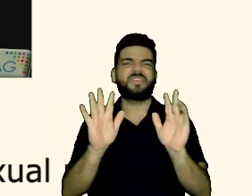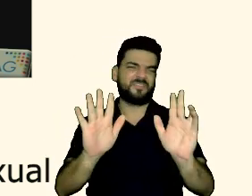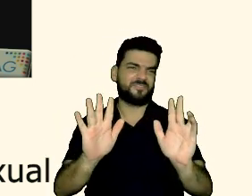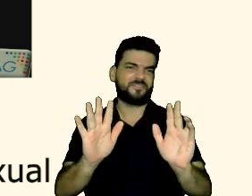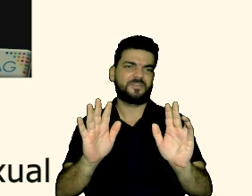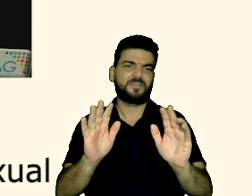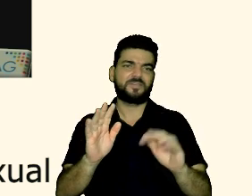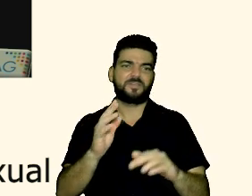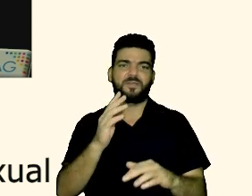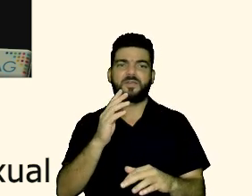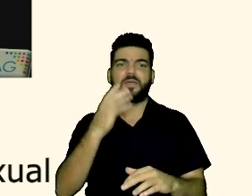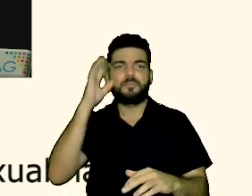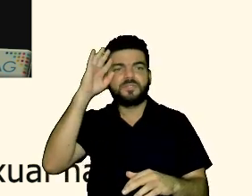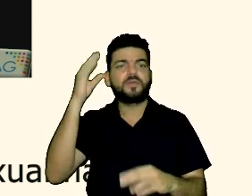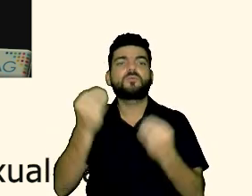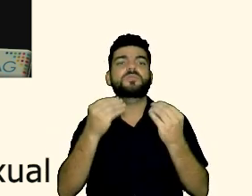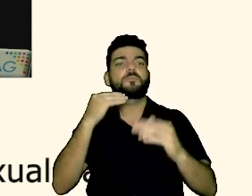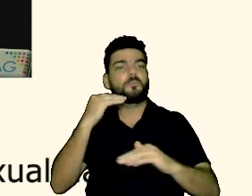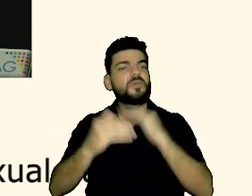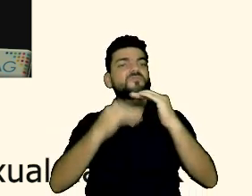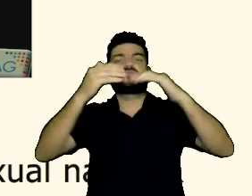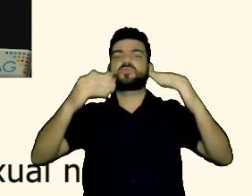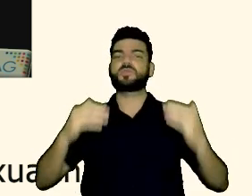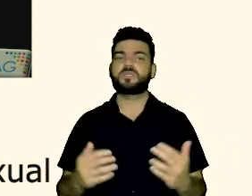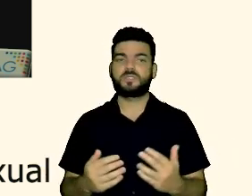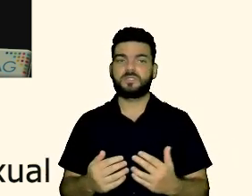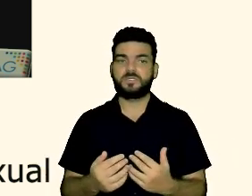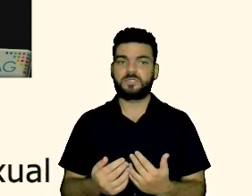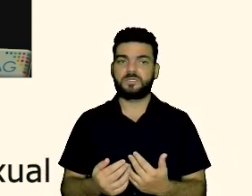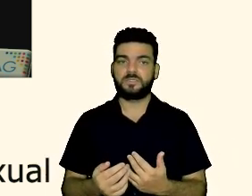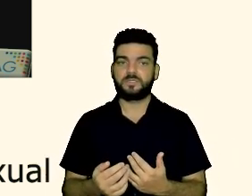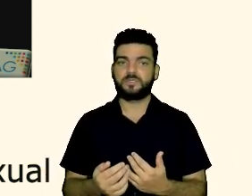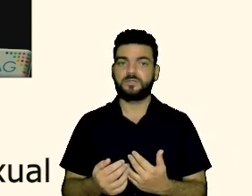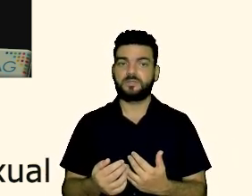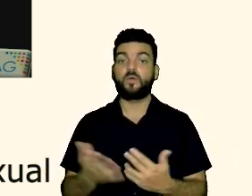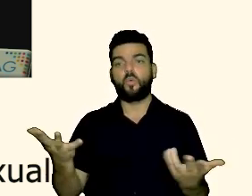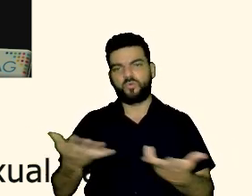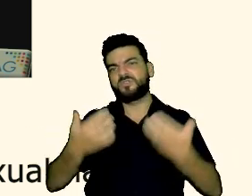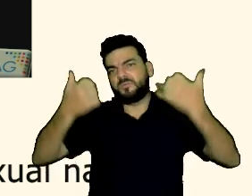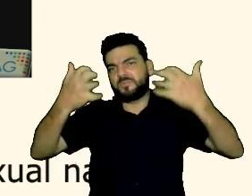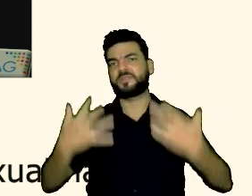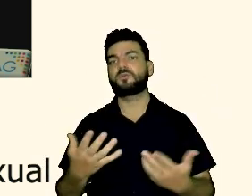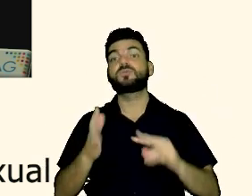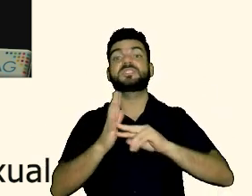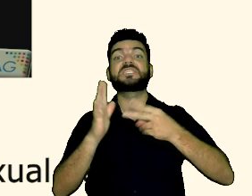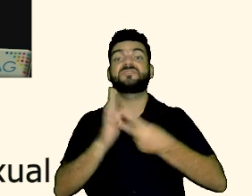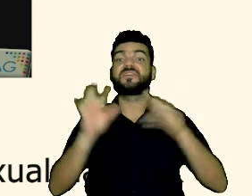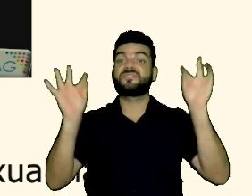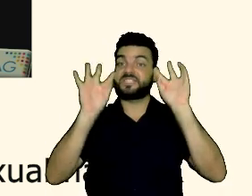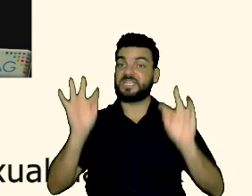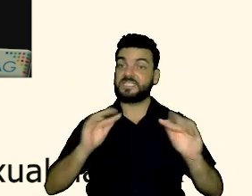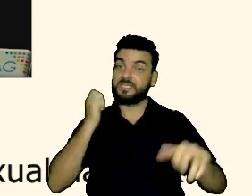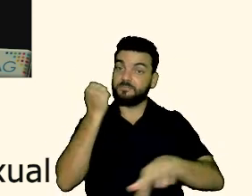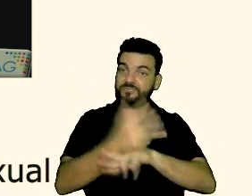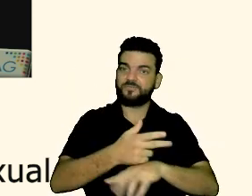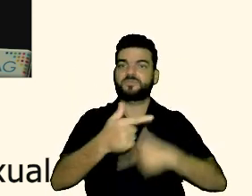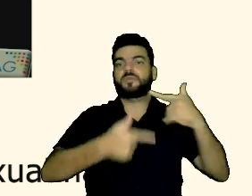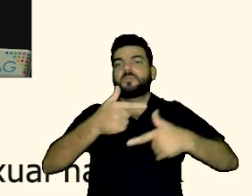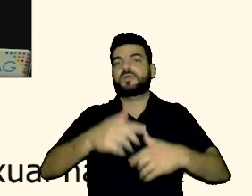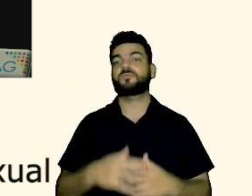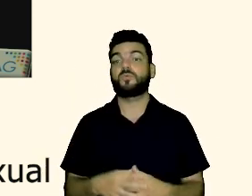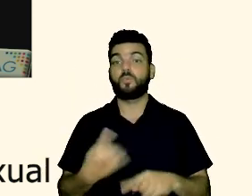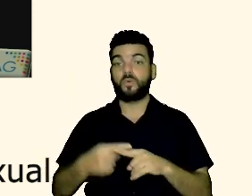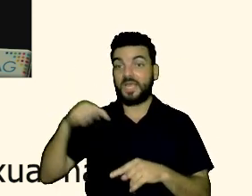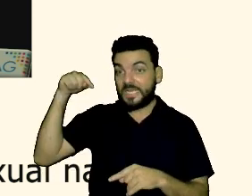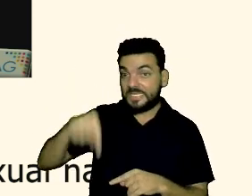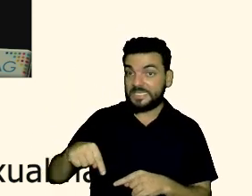fala mais livremente sobre a felicidade no trabalho, é que para nós brasileiros, felicidade ela tem